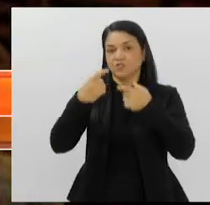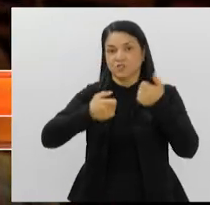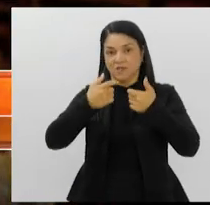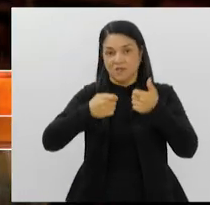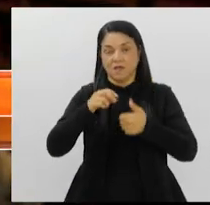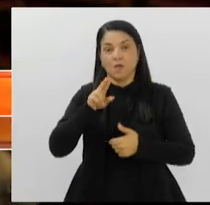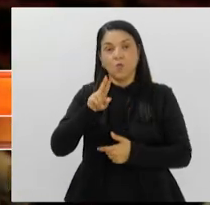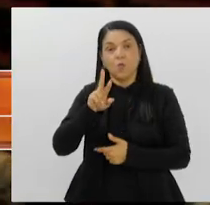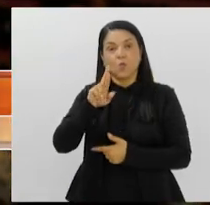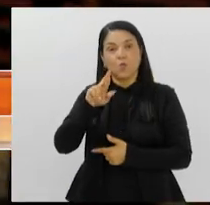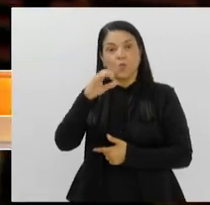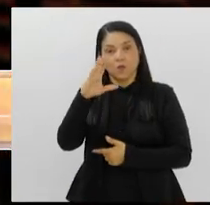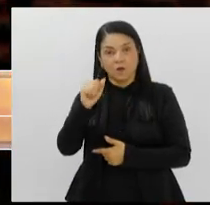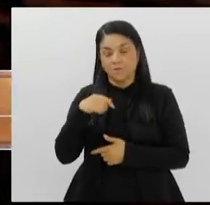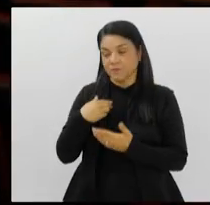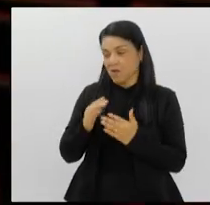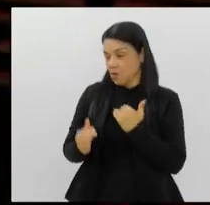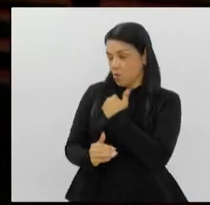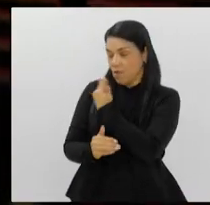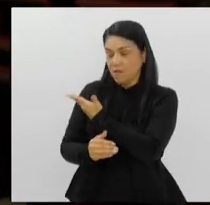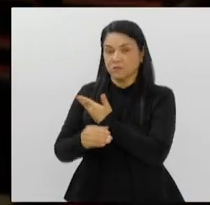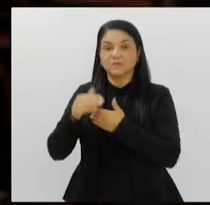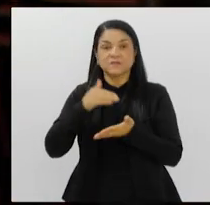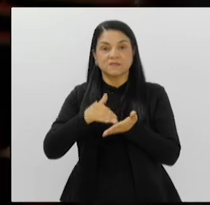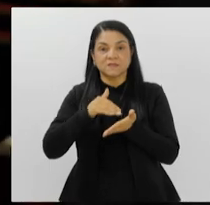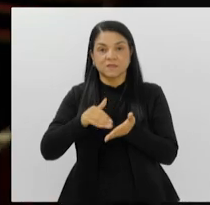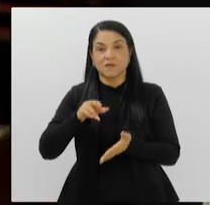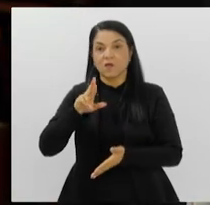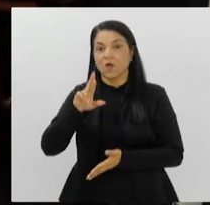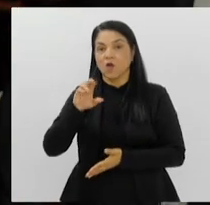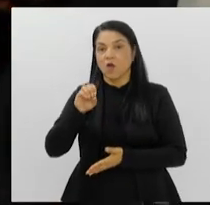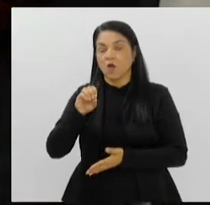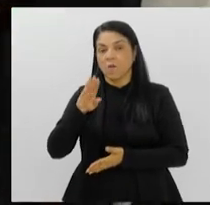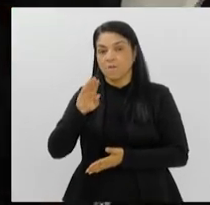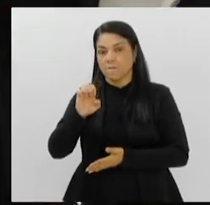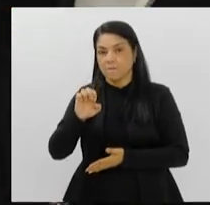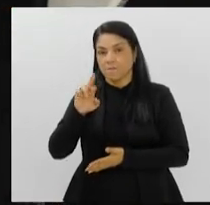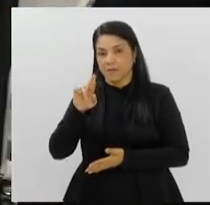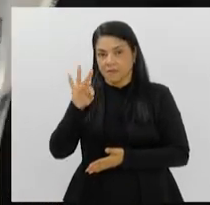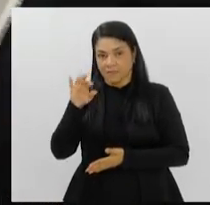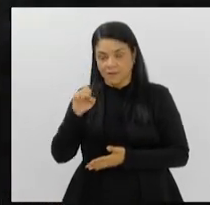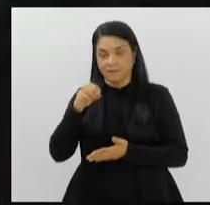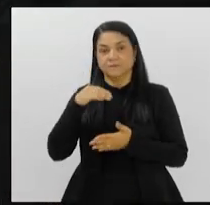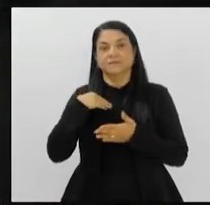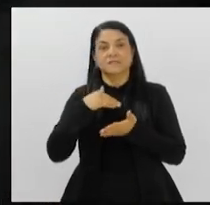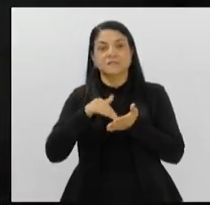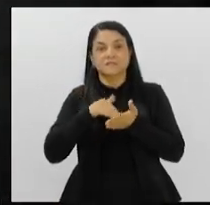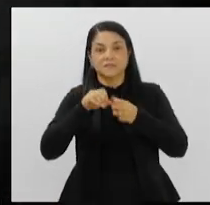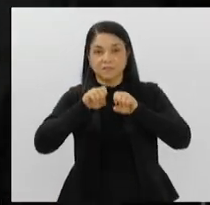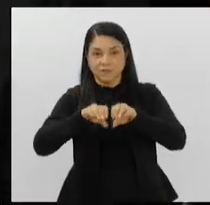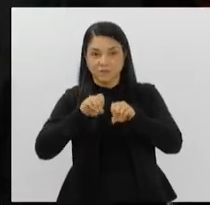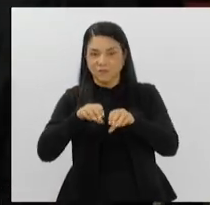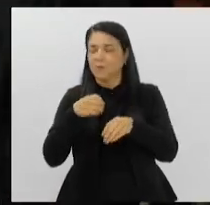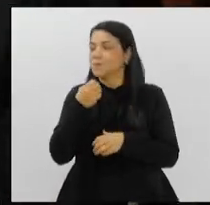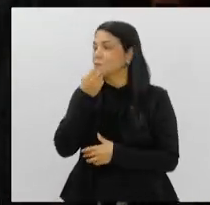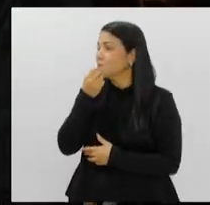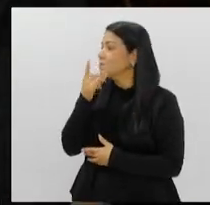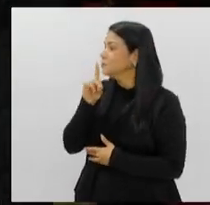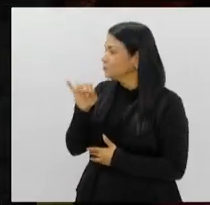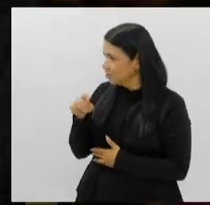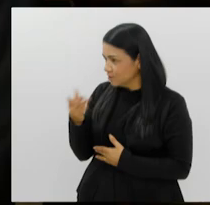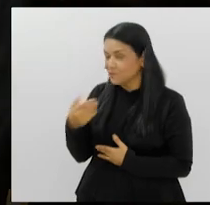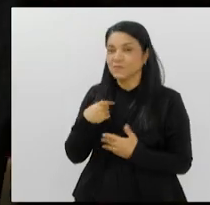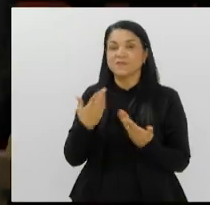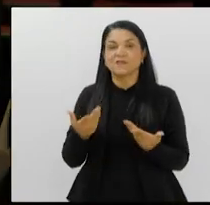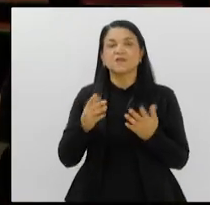está a secretária de Educação, Roberta Barreto, que vai falar para a gente um pouquinho sobre esse evento. Bom dia, Roberta. Fala para a gente o objetivo